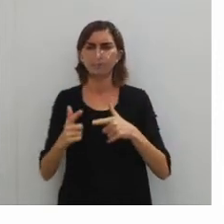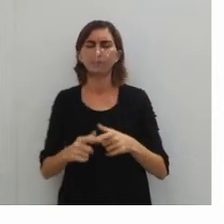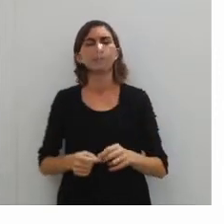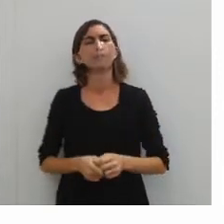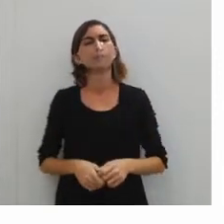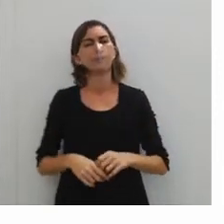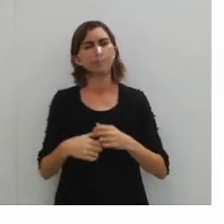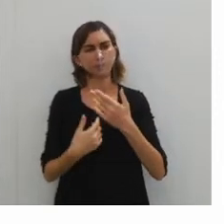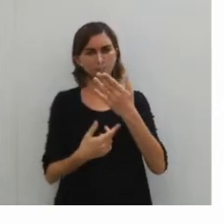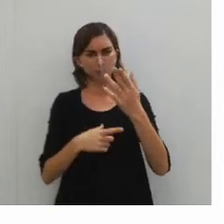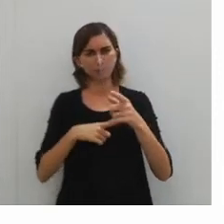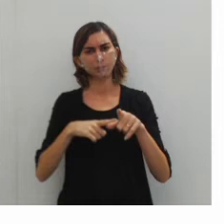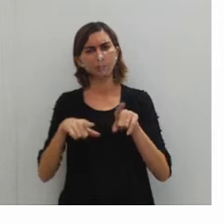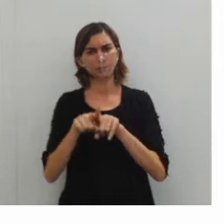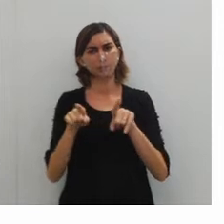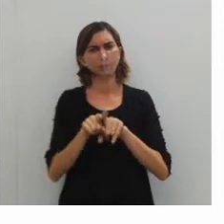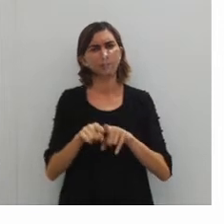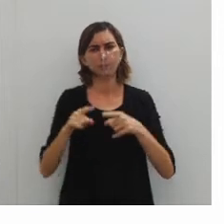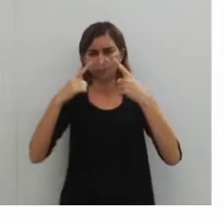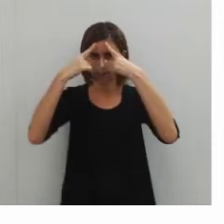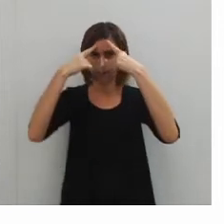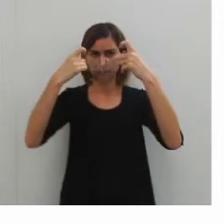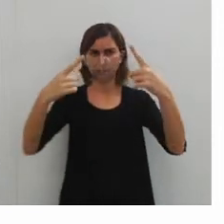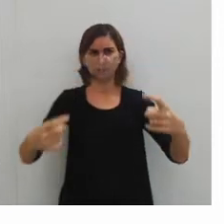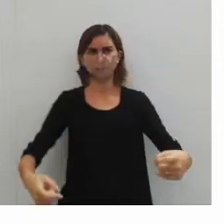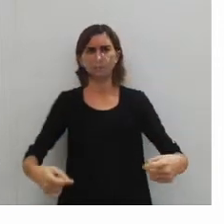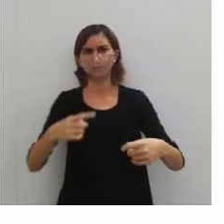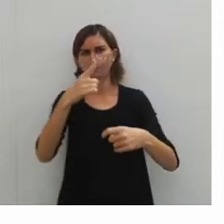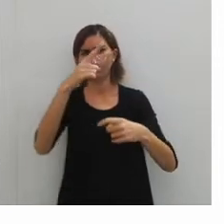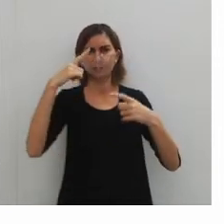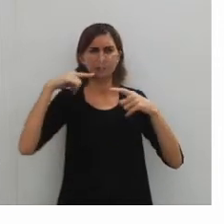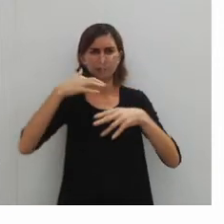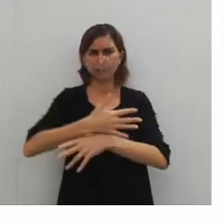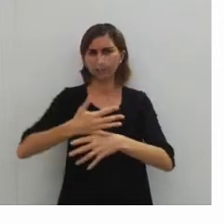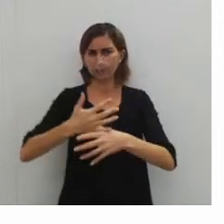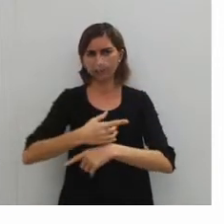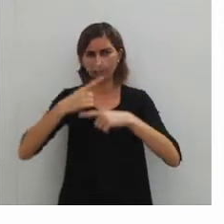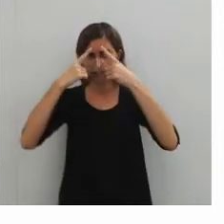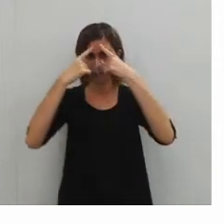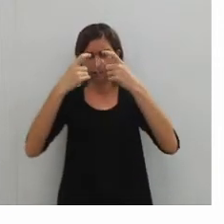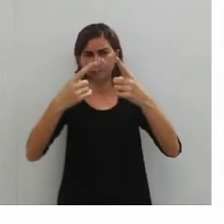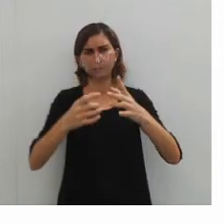problemas. A gente tem também a questão da violência nas grandes cidades,